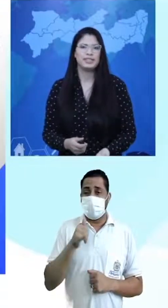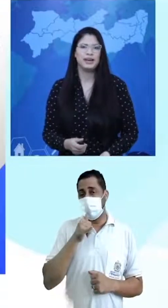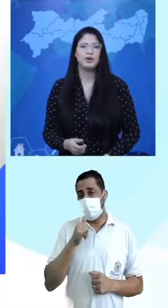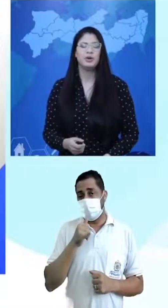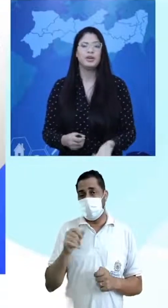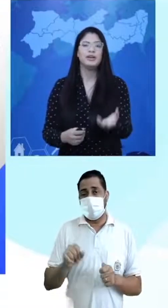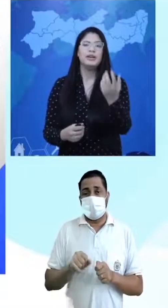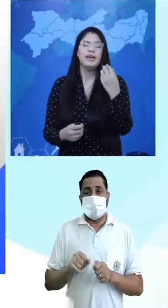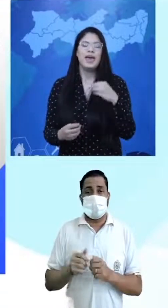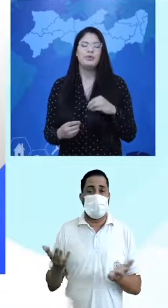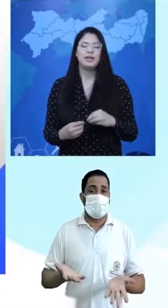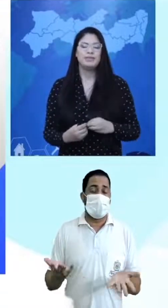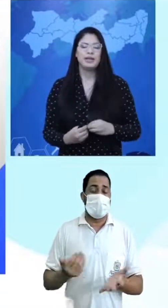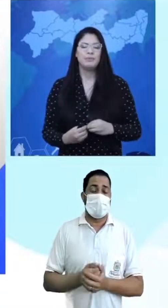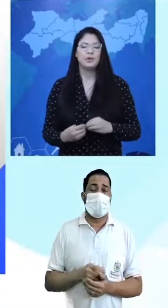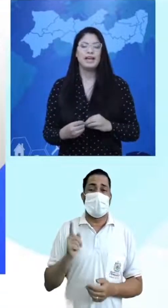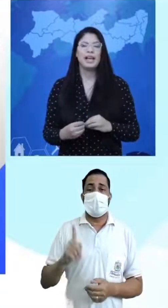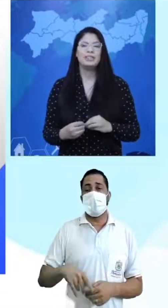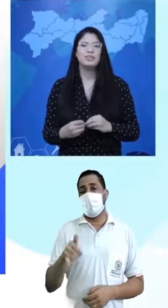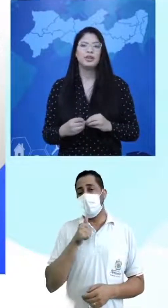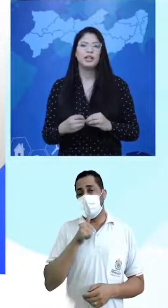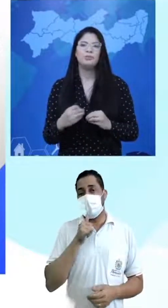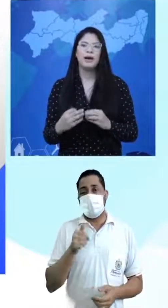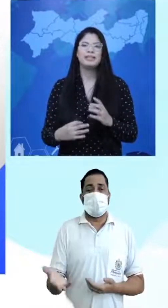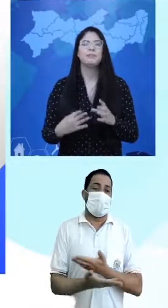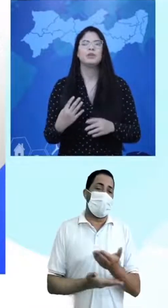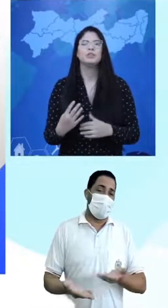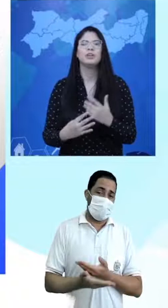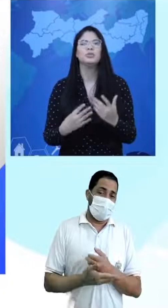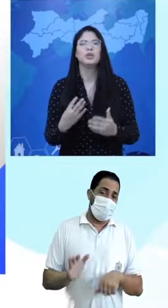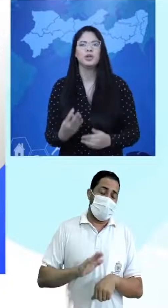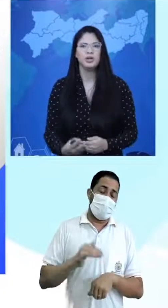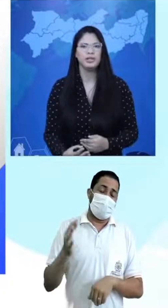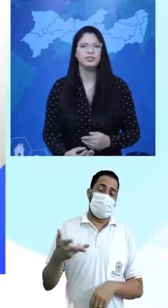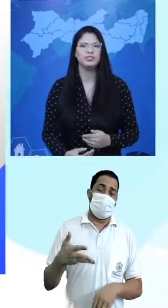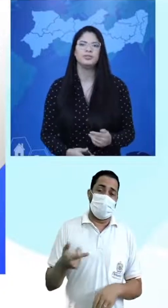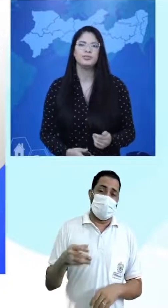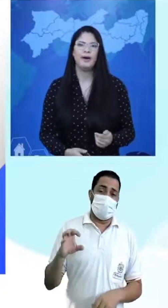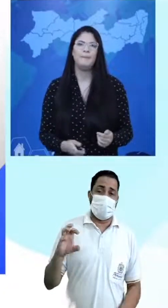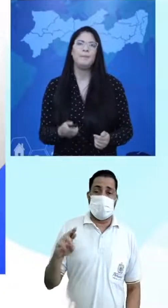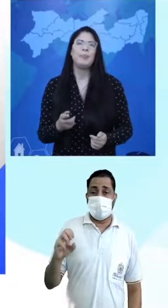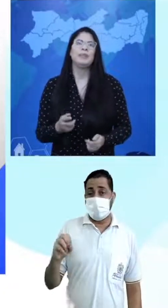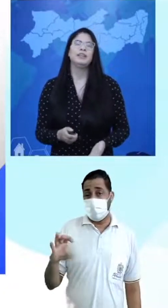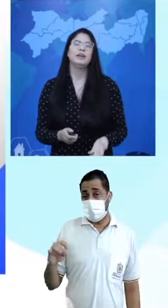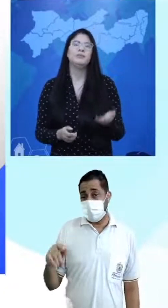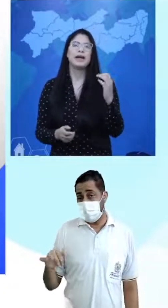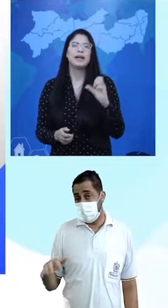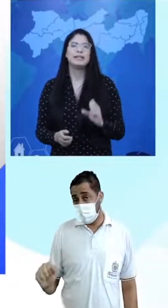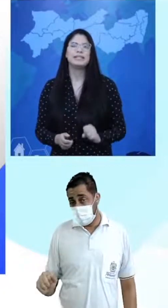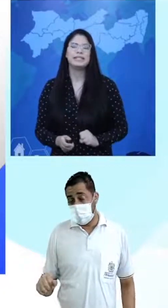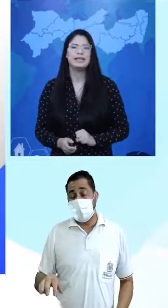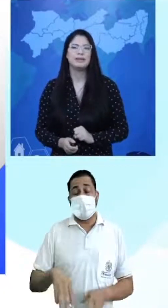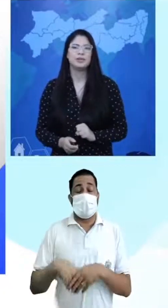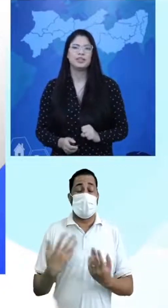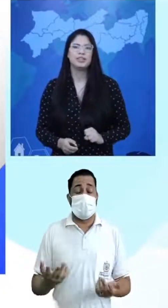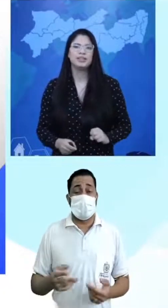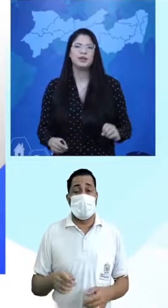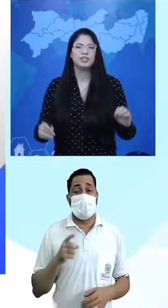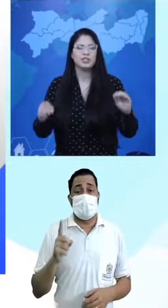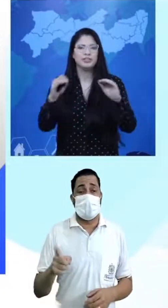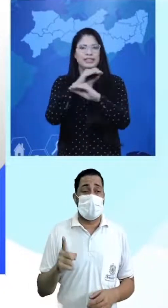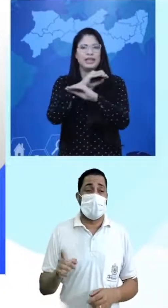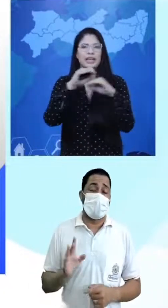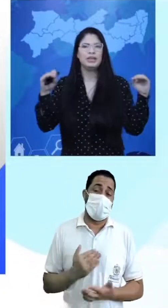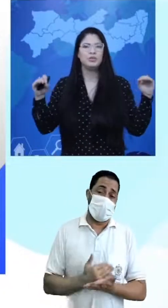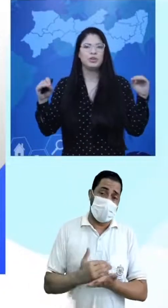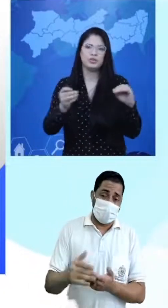fazer agora é um exemplo que está relacionado mais à produção de croquis, tá? Então, para iniciar essa projeção, a